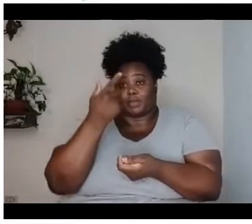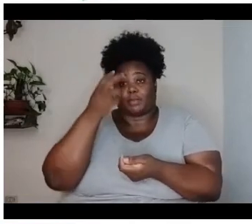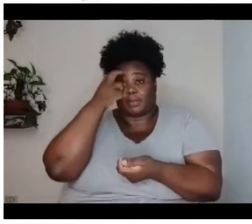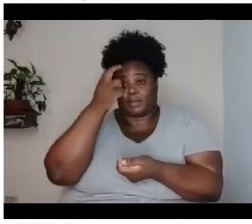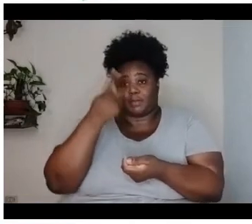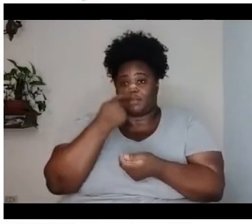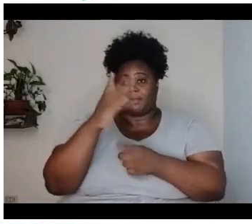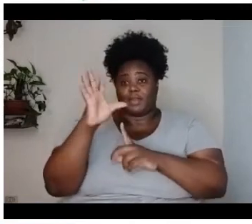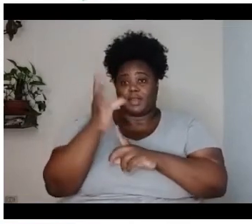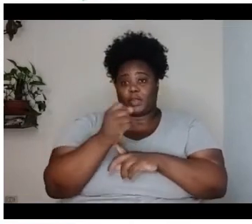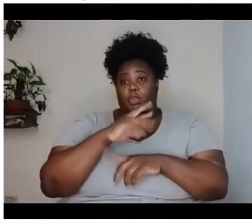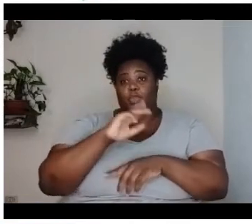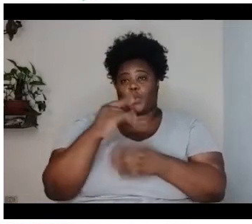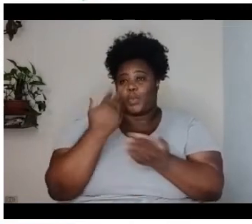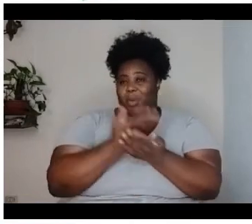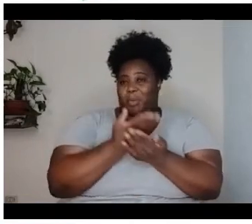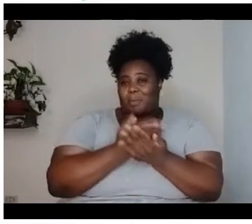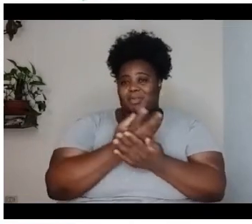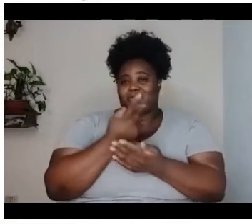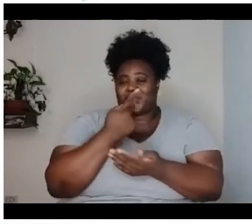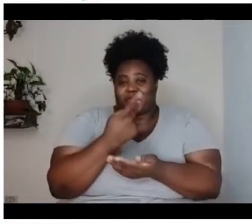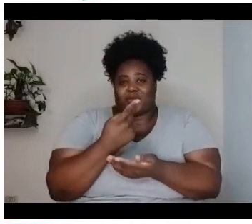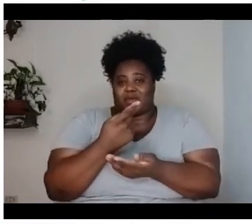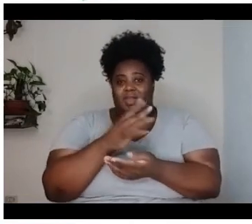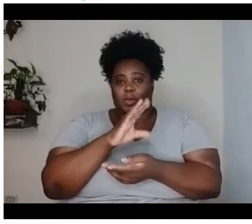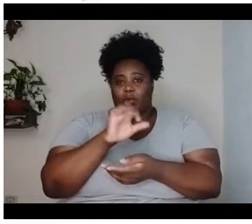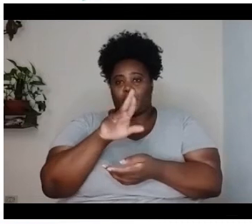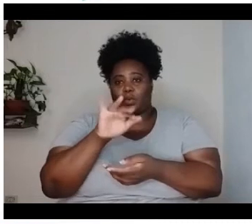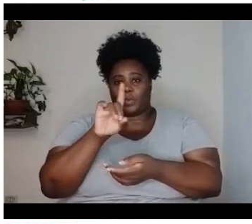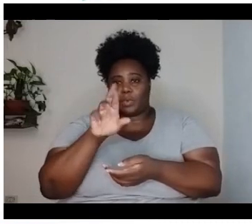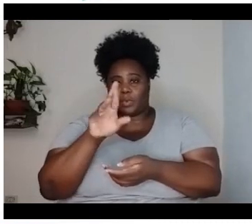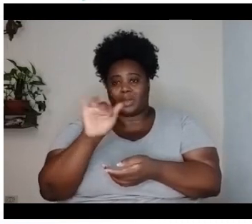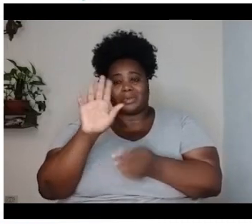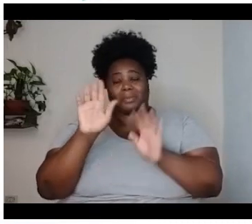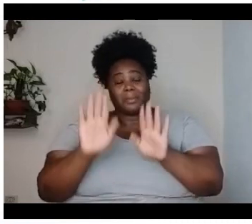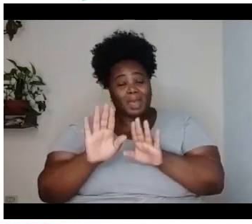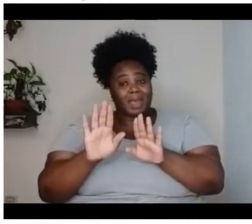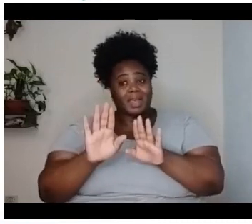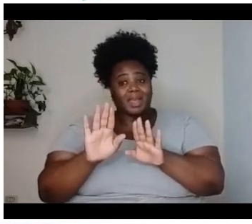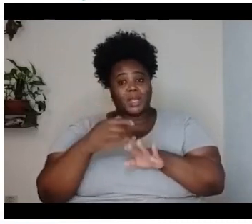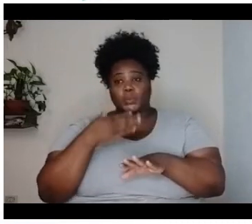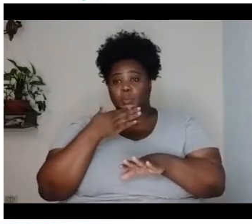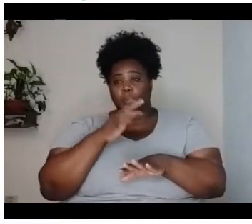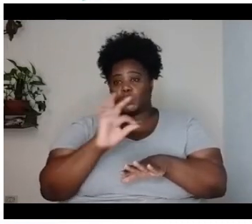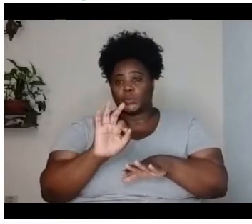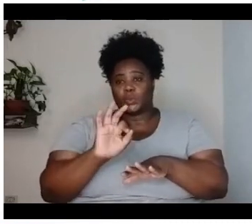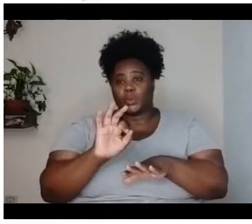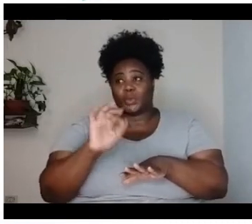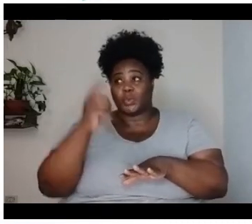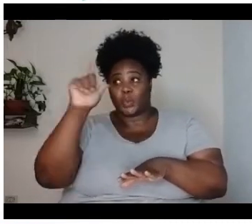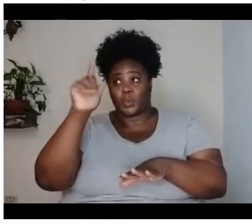não sou uma estudiosa, não sou uma crítica, não sou uma curadora, mas eu não conheço nenhum artista